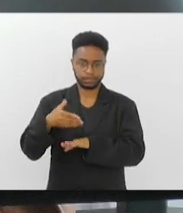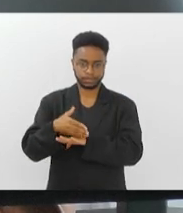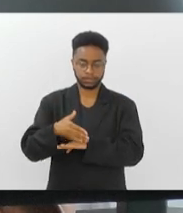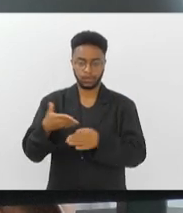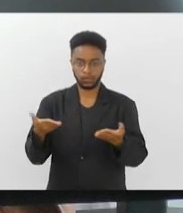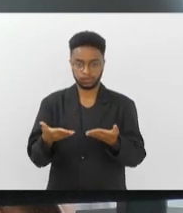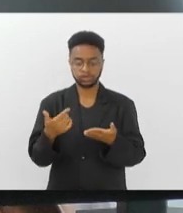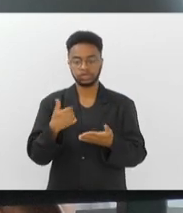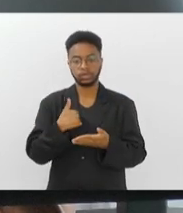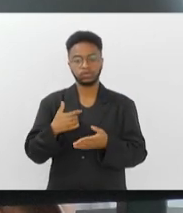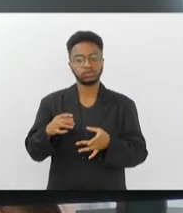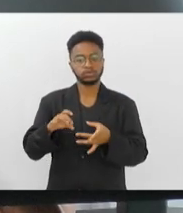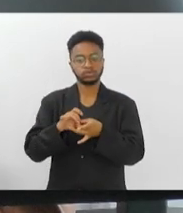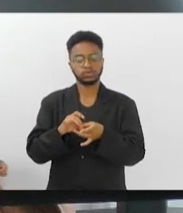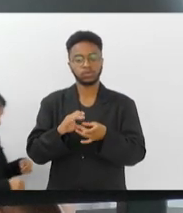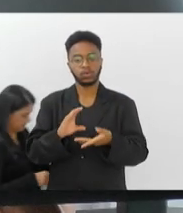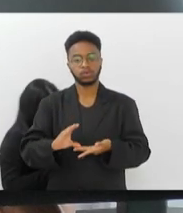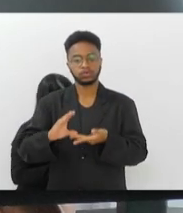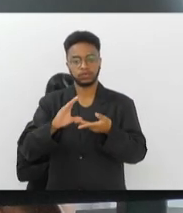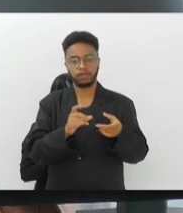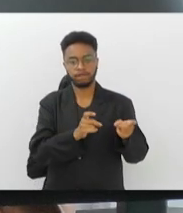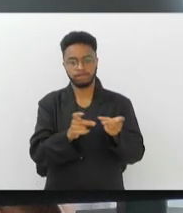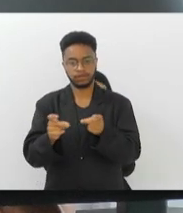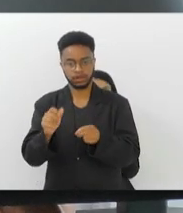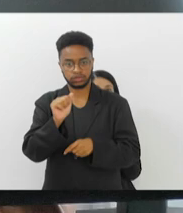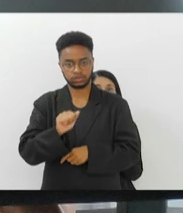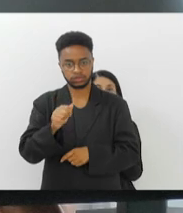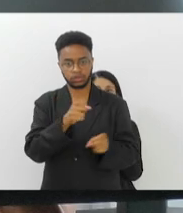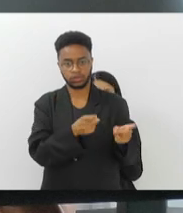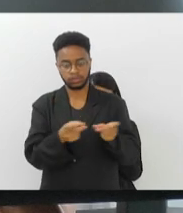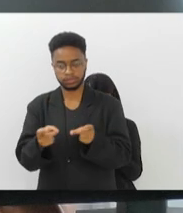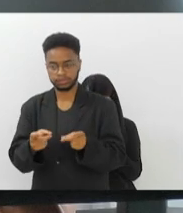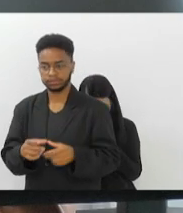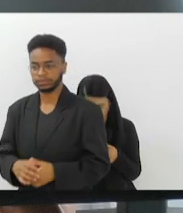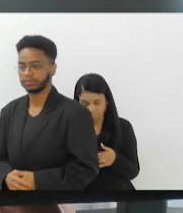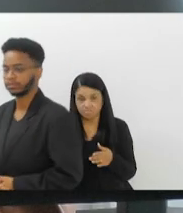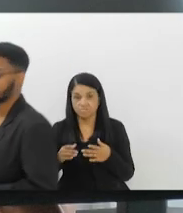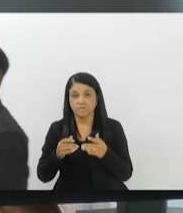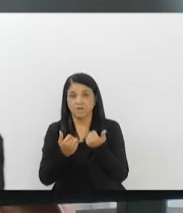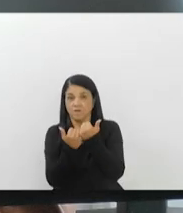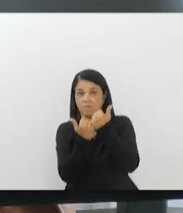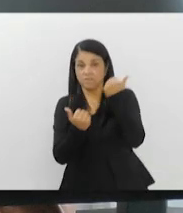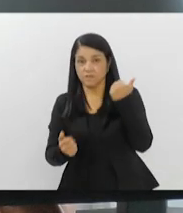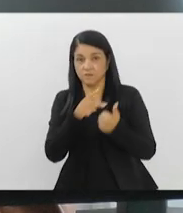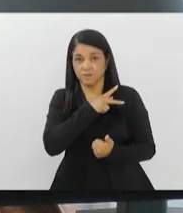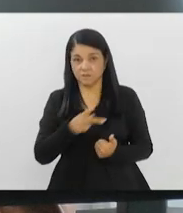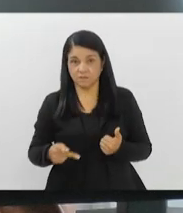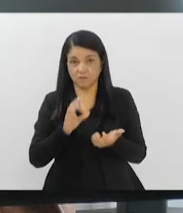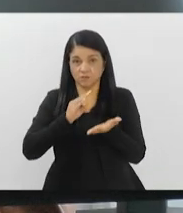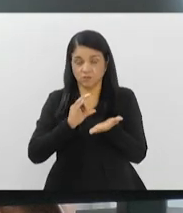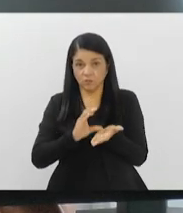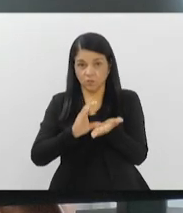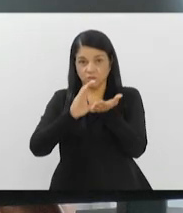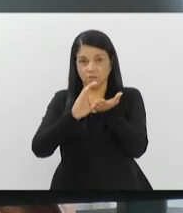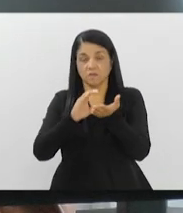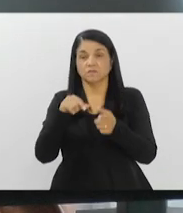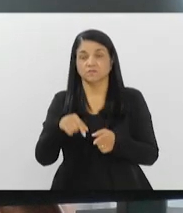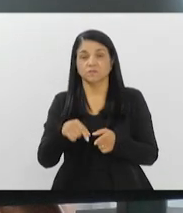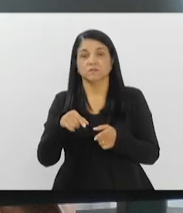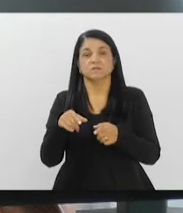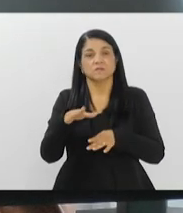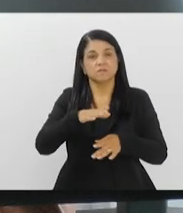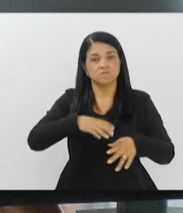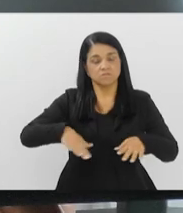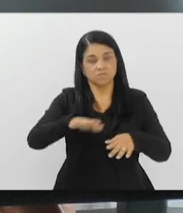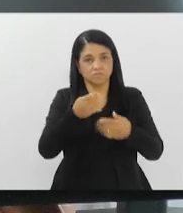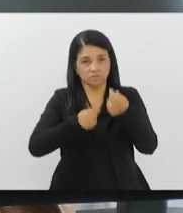Eu participo do Conselho de Varejo da Associação Comercial, sou vice-presidente do Conselho de Agronegócios da Federação das Câmaras